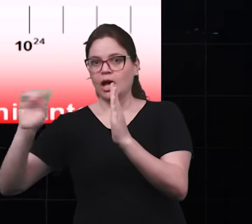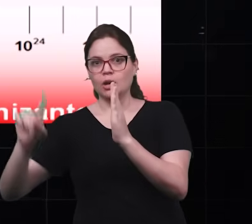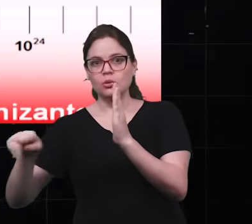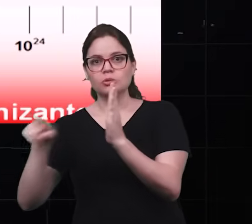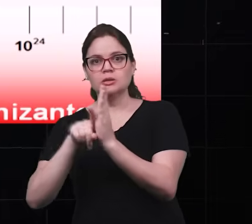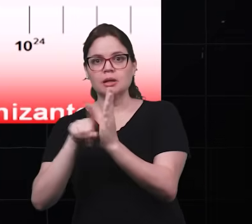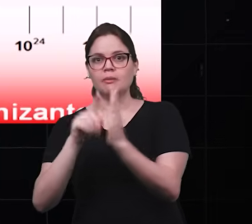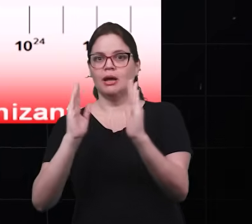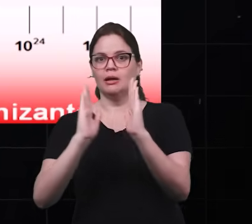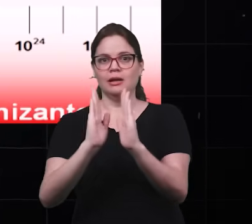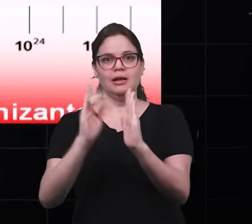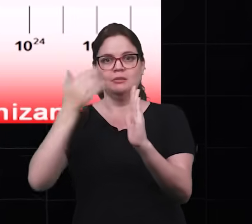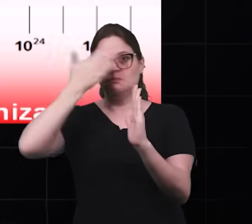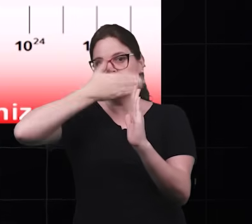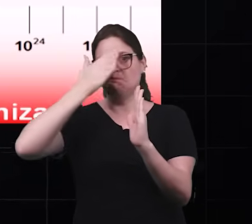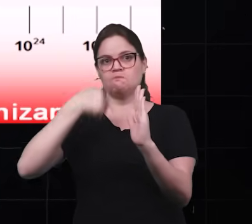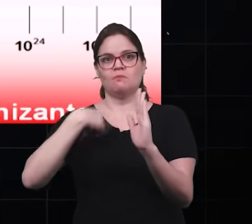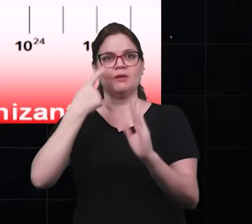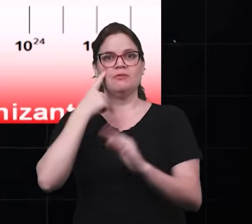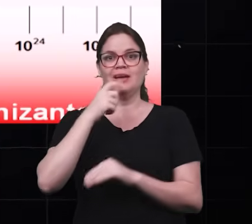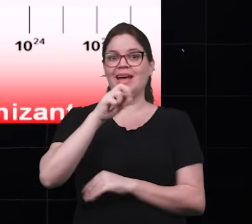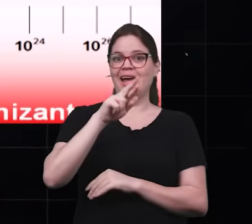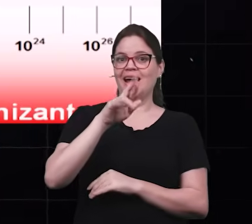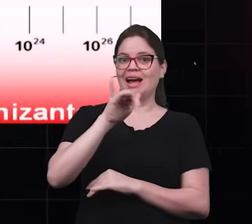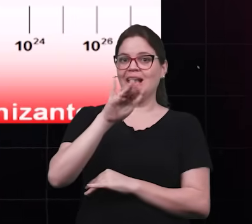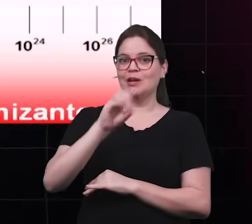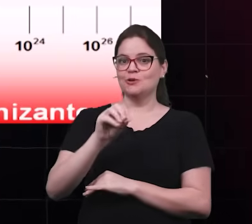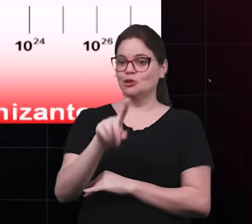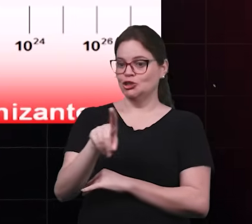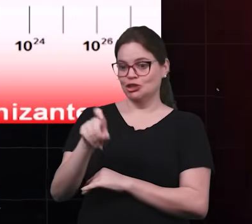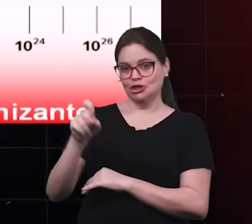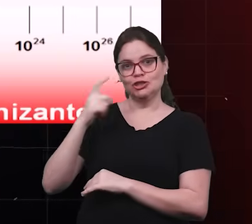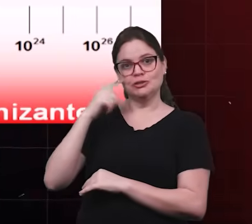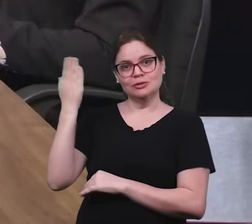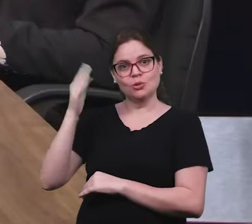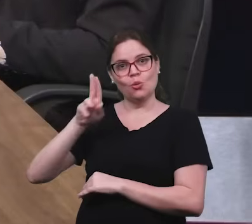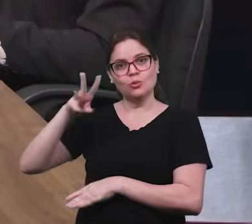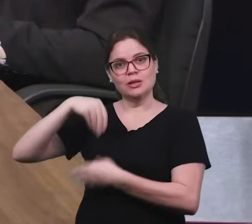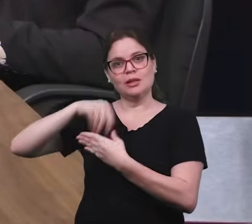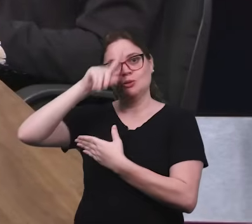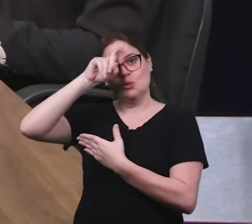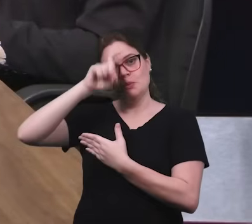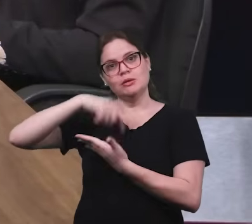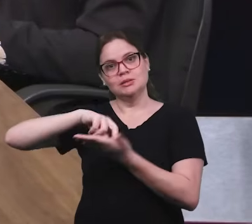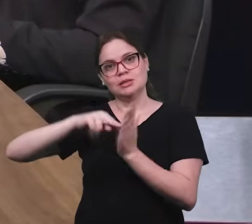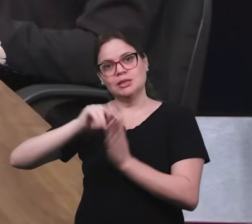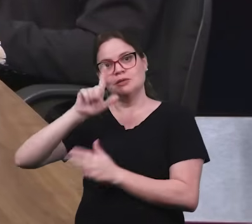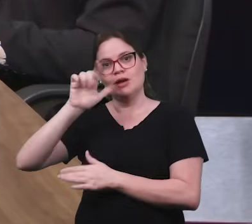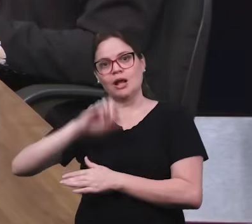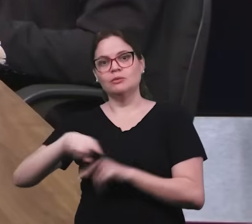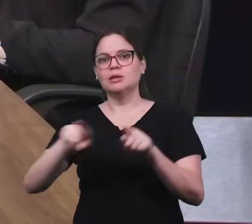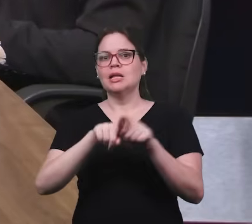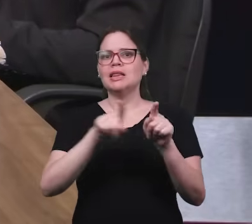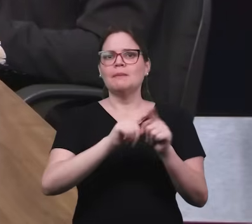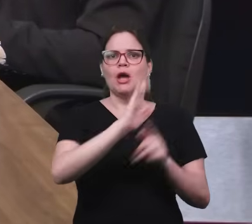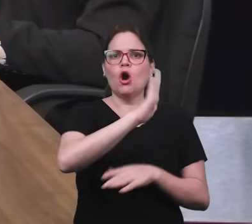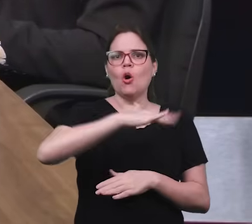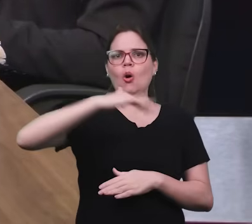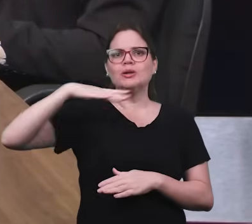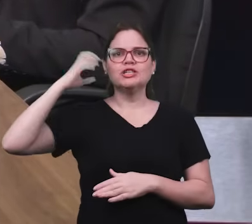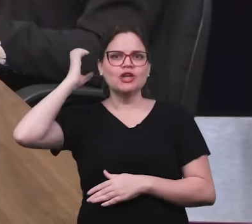raios ultravioletas, os raios X que a gente usa, hoje em dia a gente usa nos hospitais, né? Micro-ondas, ondas de